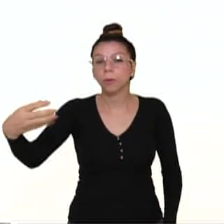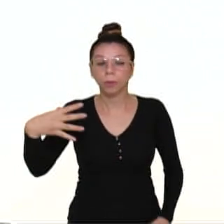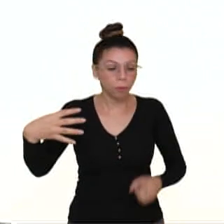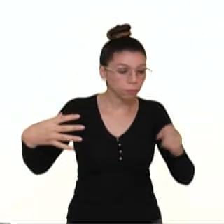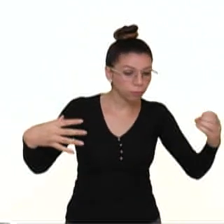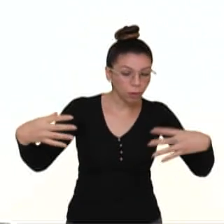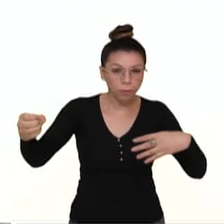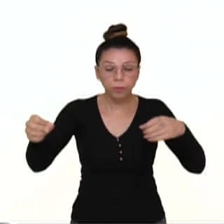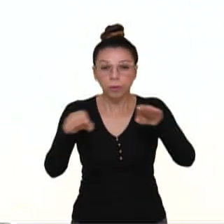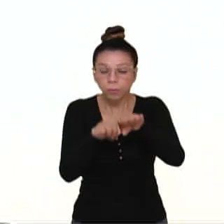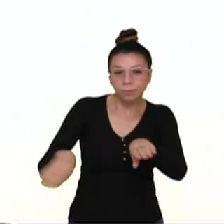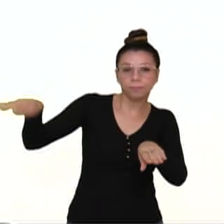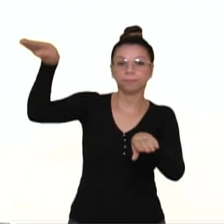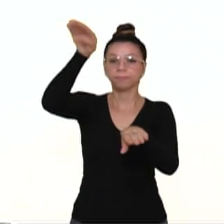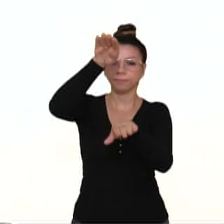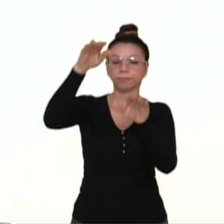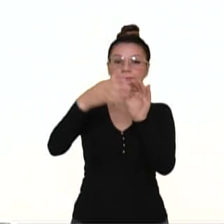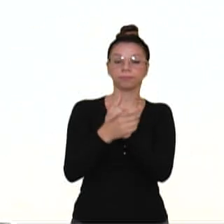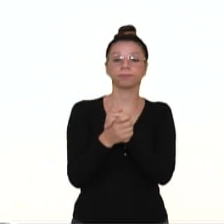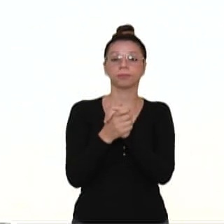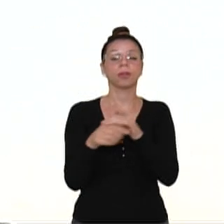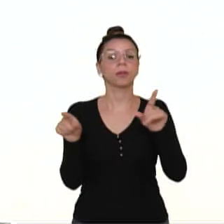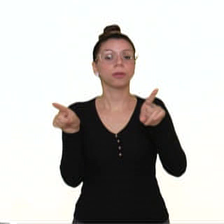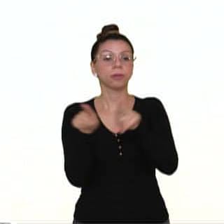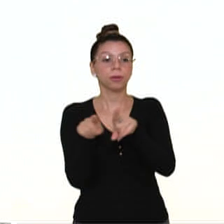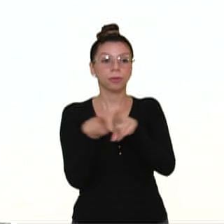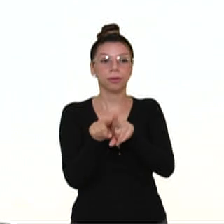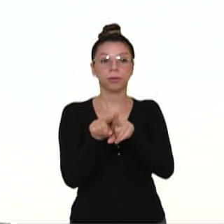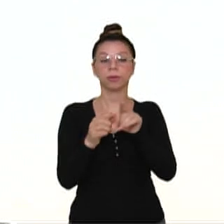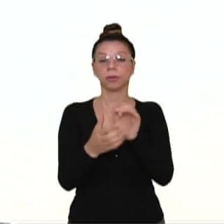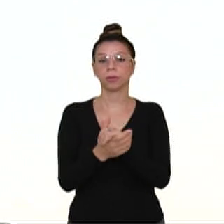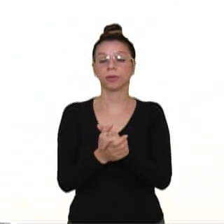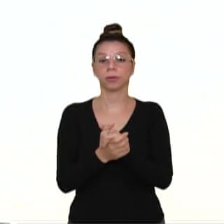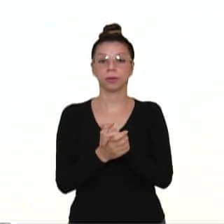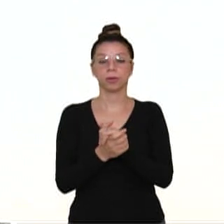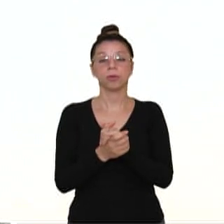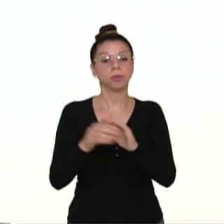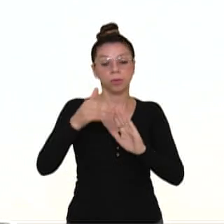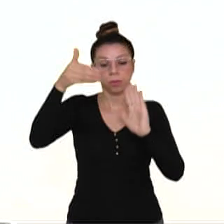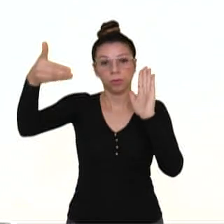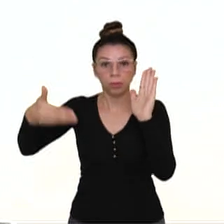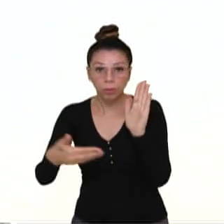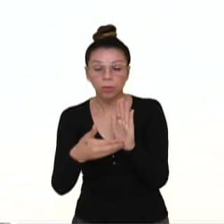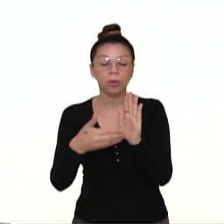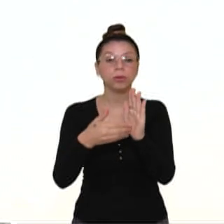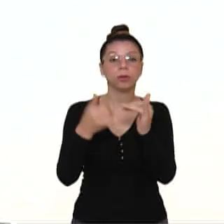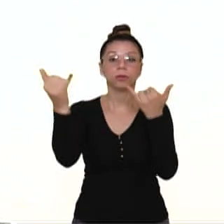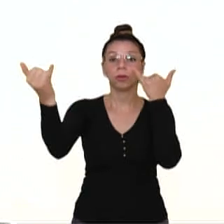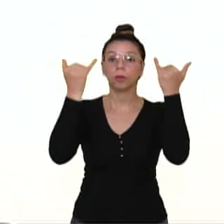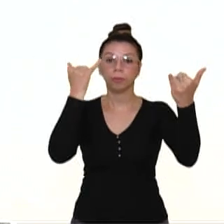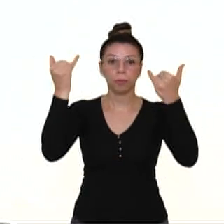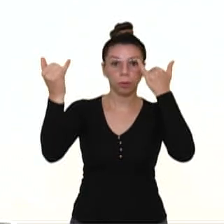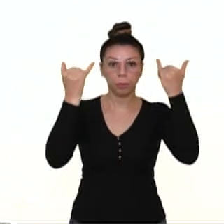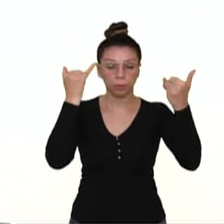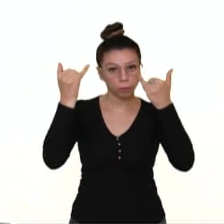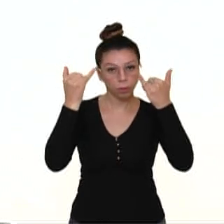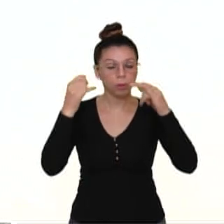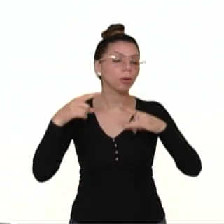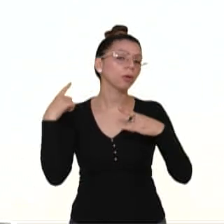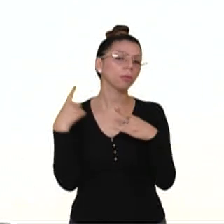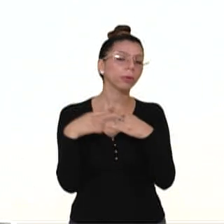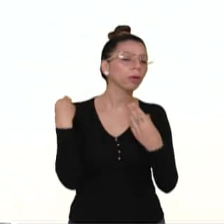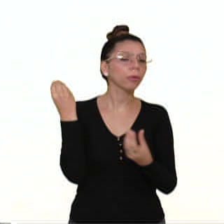nova categoria, poluindo e colocando em xeque todas as demais notícias. Afinal,